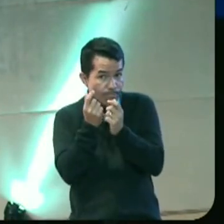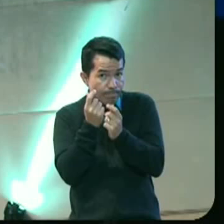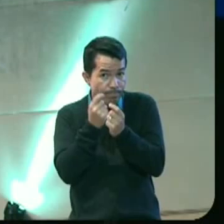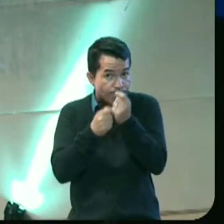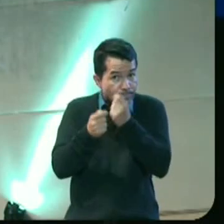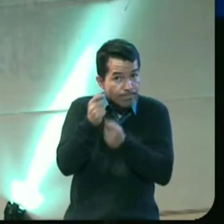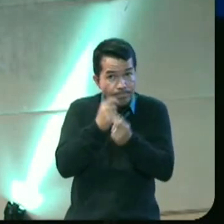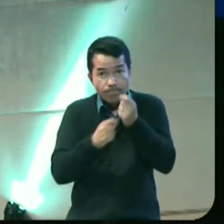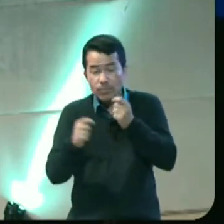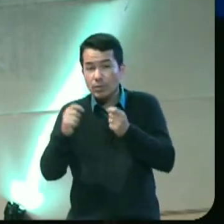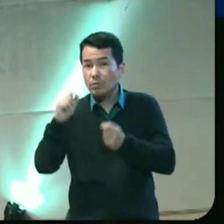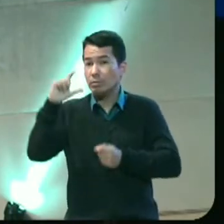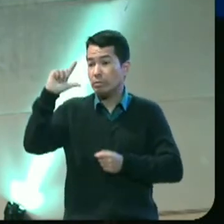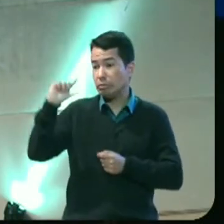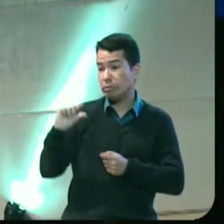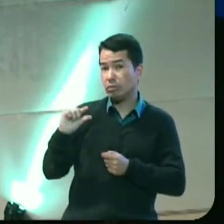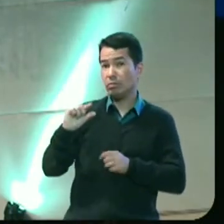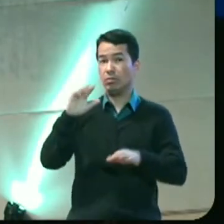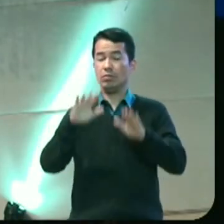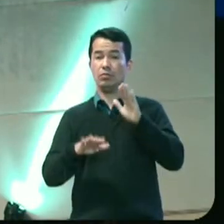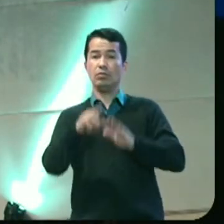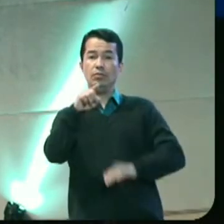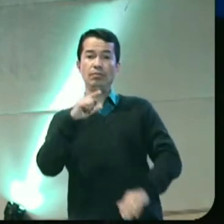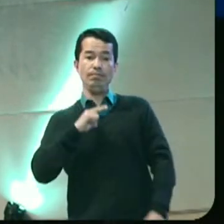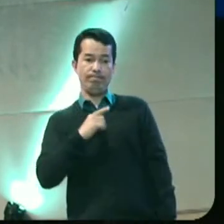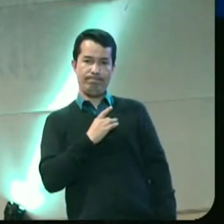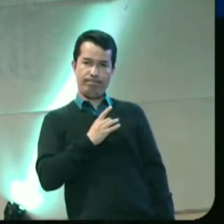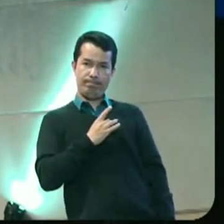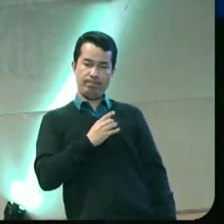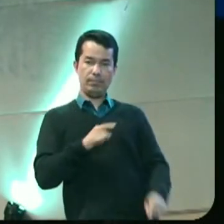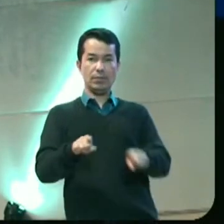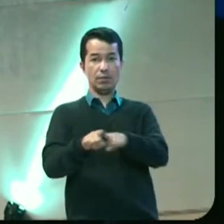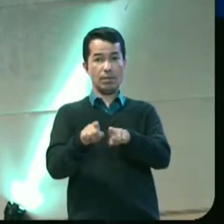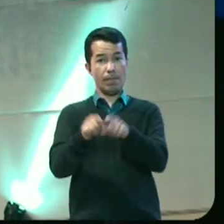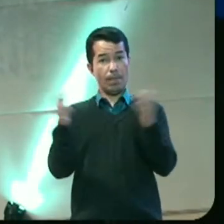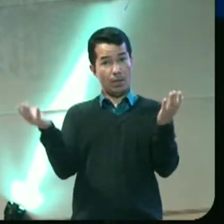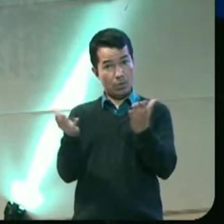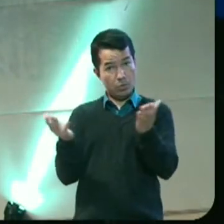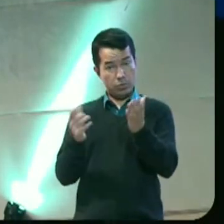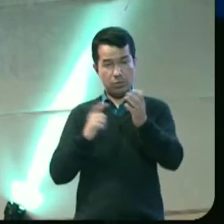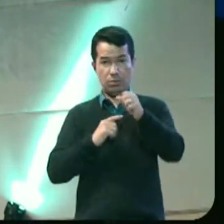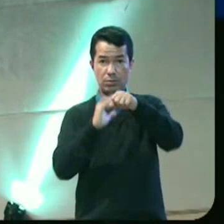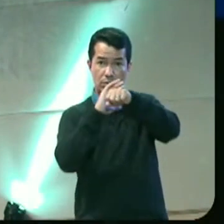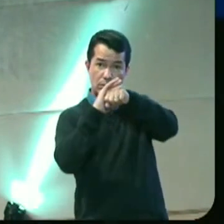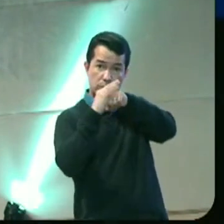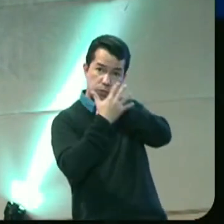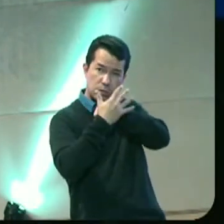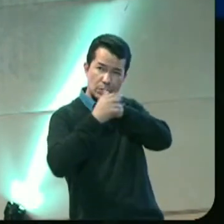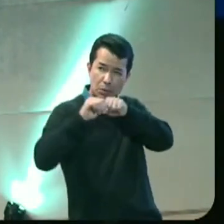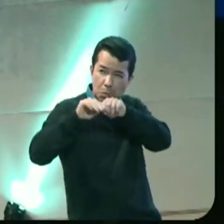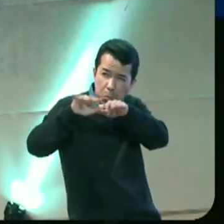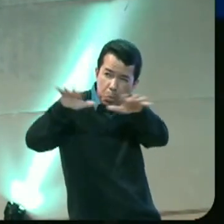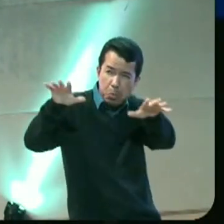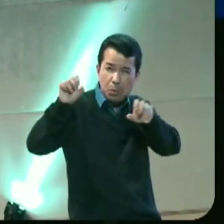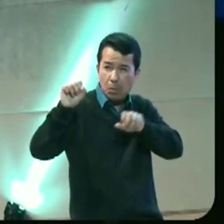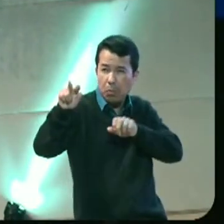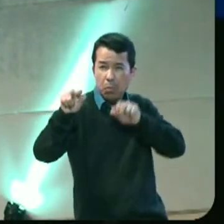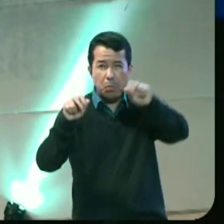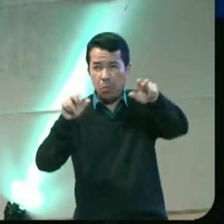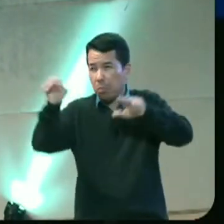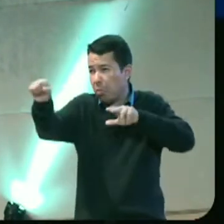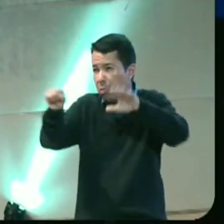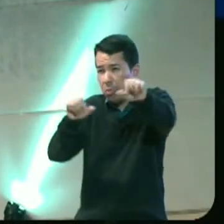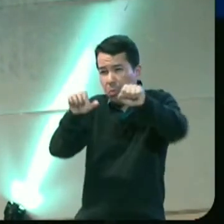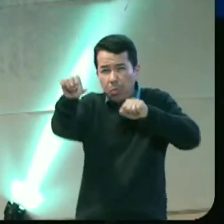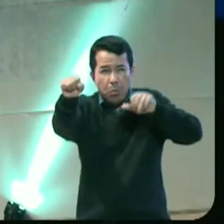apertadas. Talvez você está com medo que essa pandemia chegue até os seus queridos. Talvez